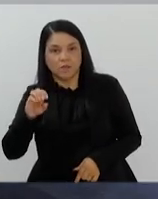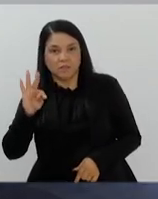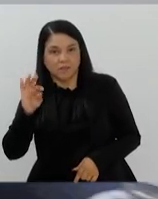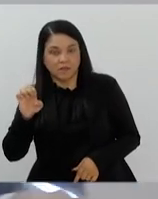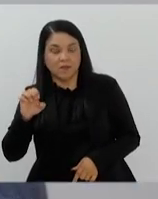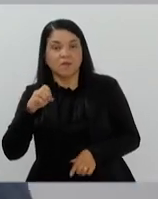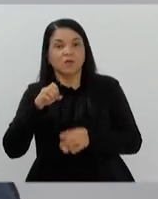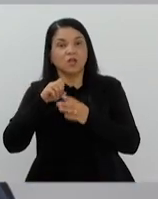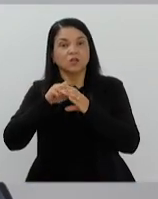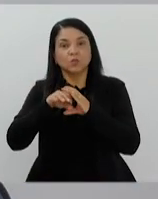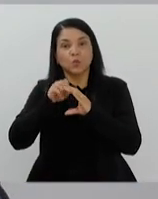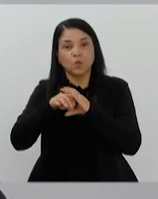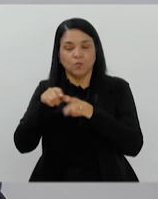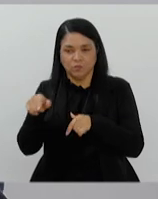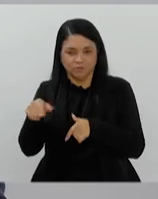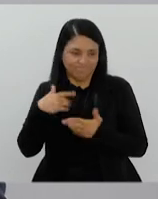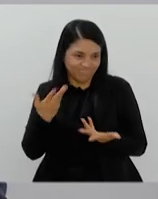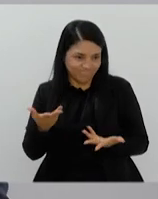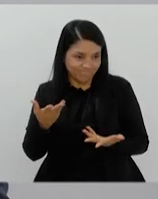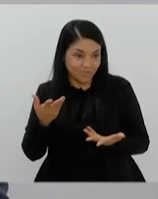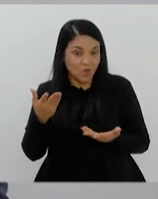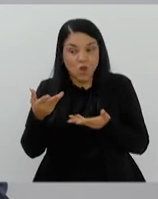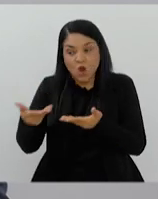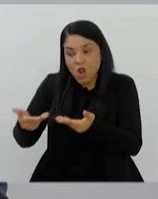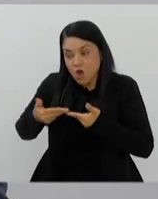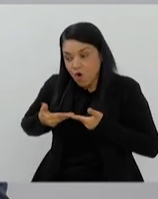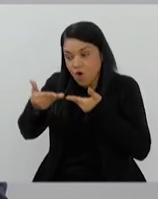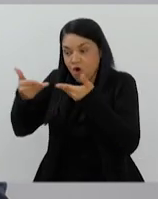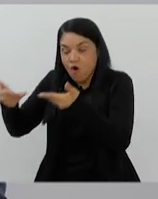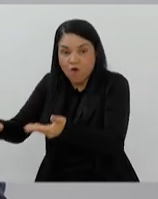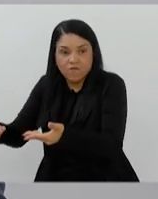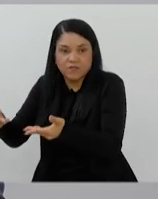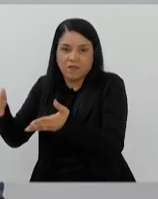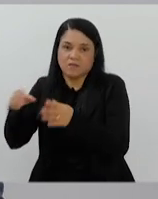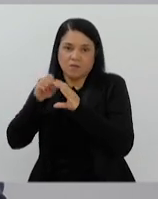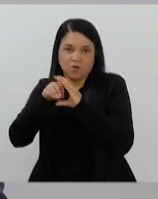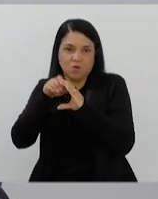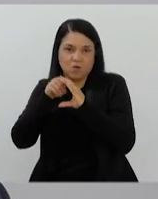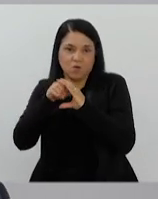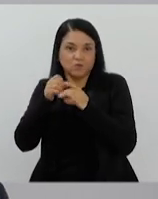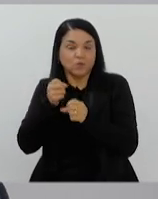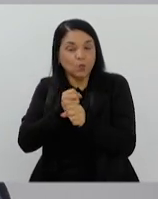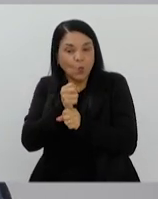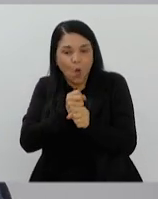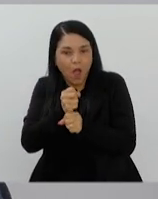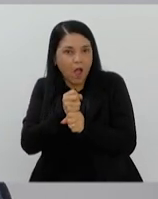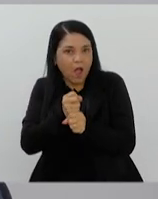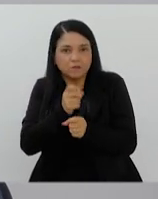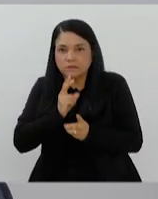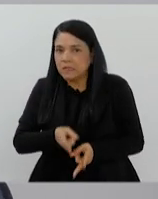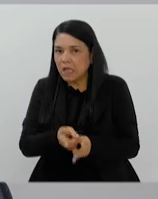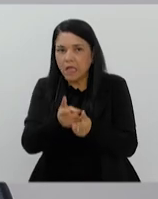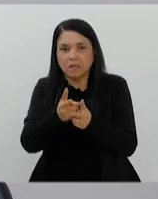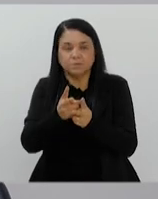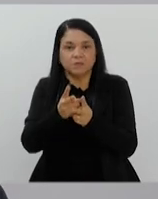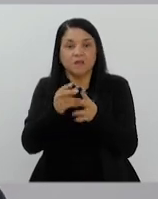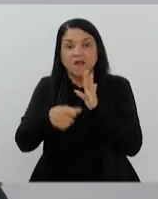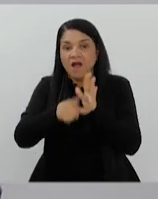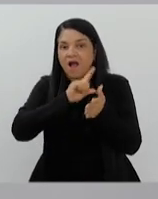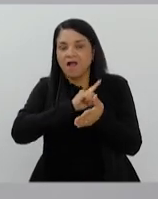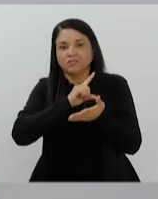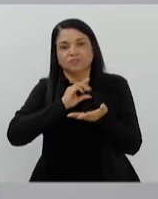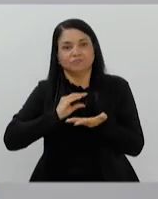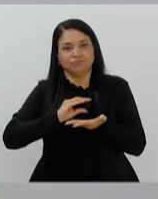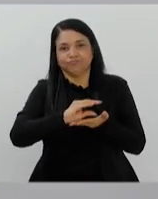lá porque ela era convidada do Globo ela era convidada do Globo ela todo ano é convidada do Globo muito antes de ter esse Patrocínio Tá